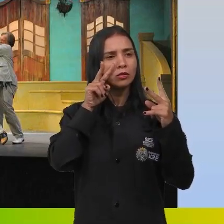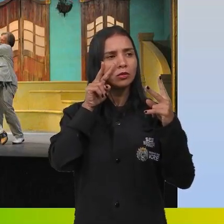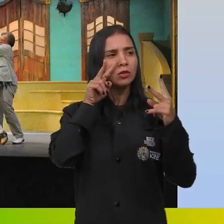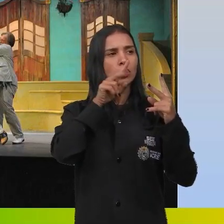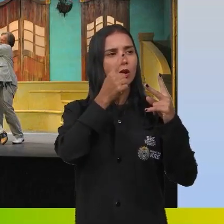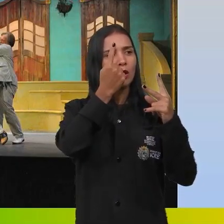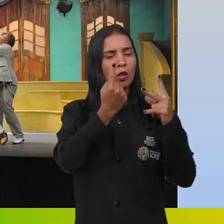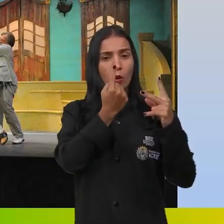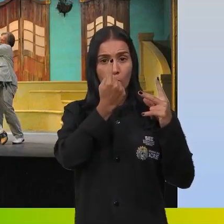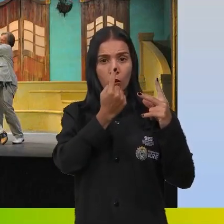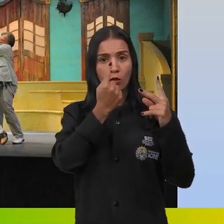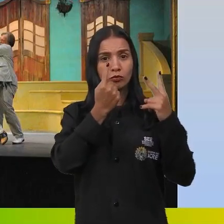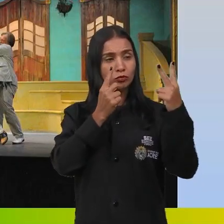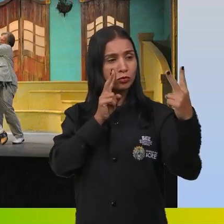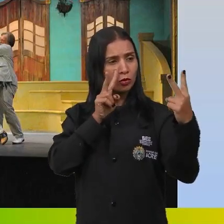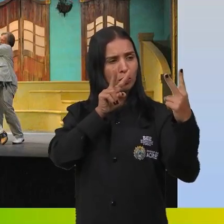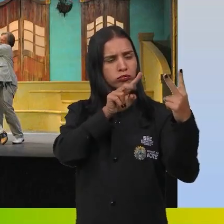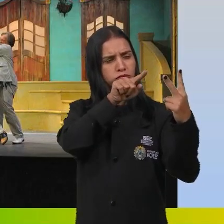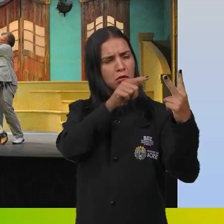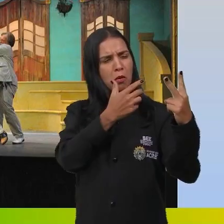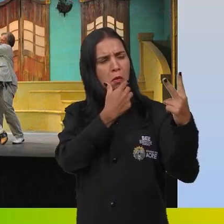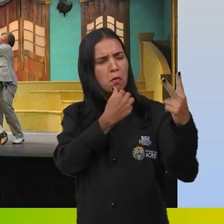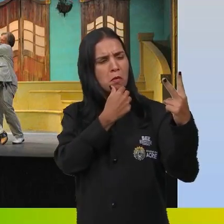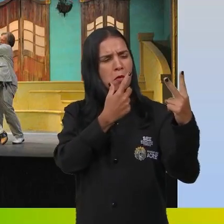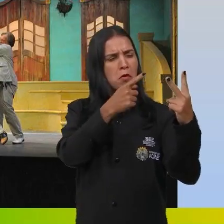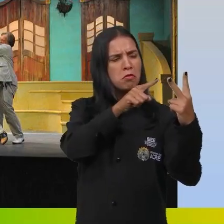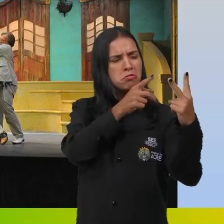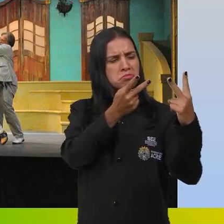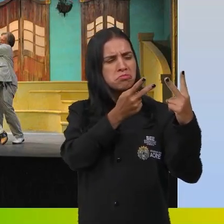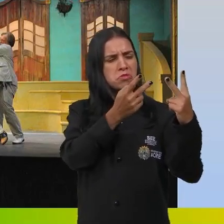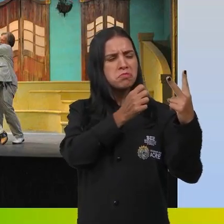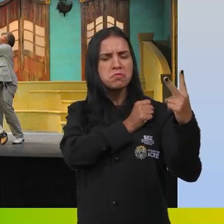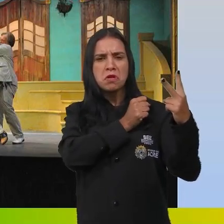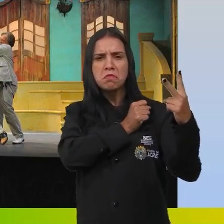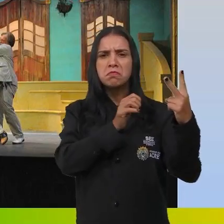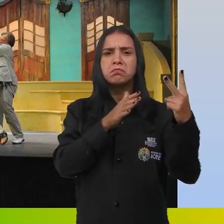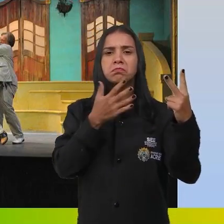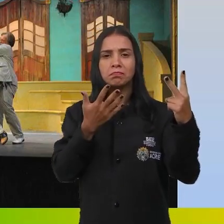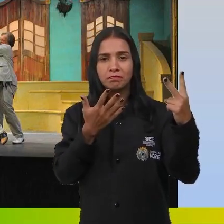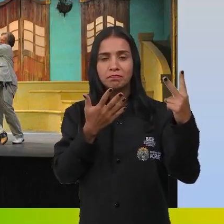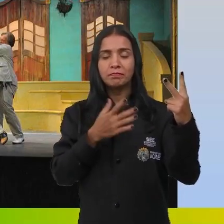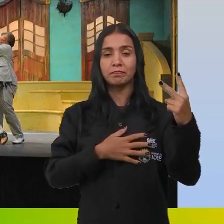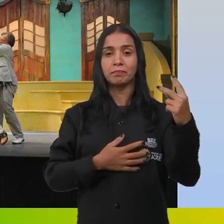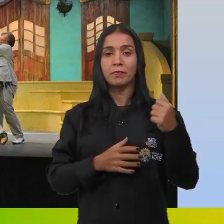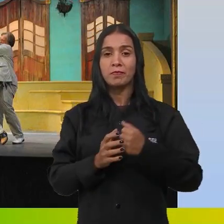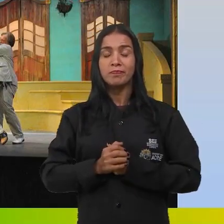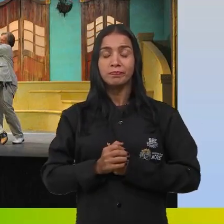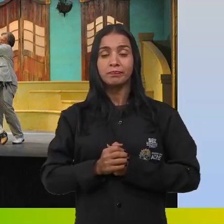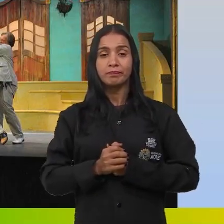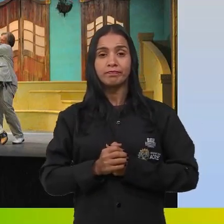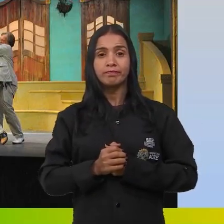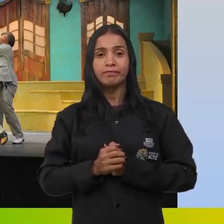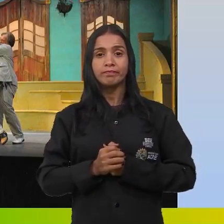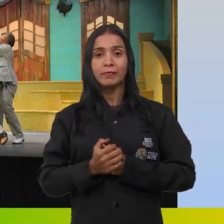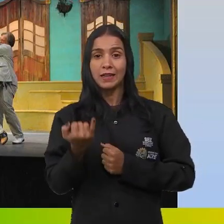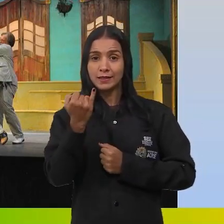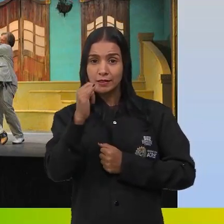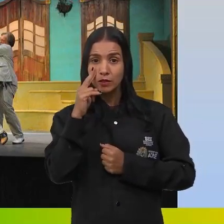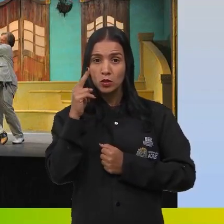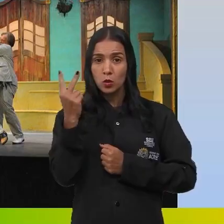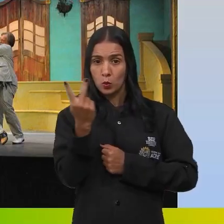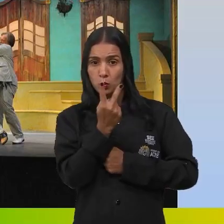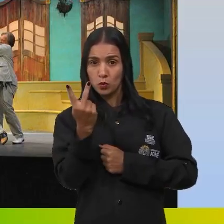se segurando aí próximo à escadaria. Quando você olha para essa